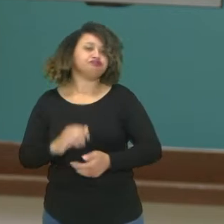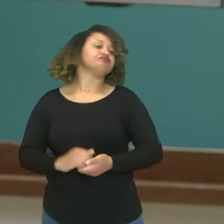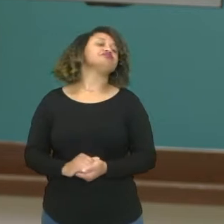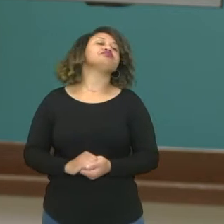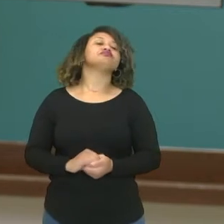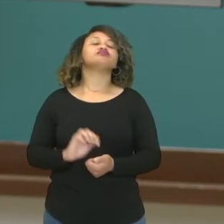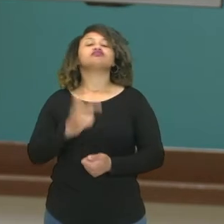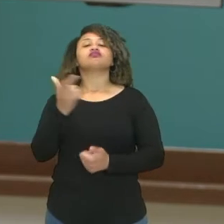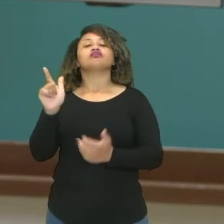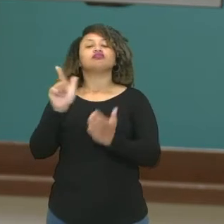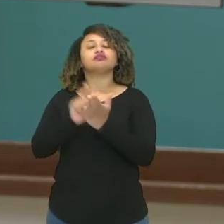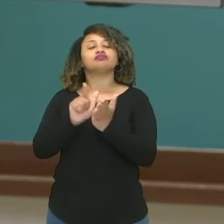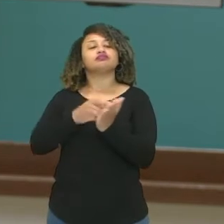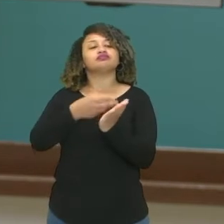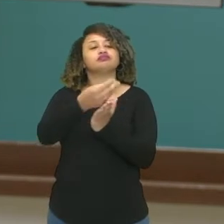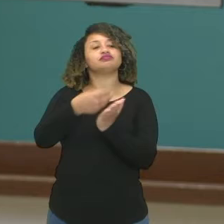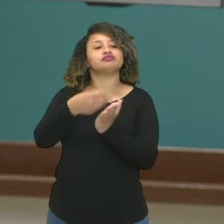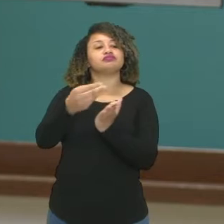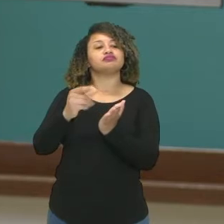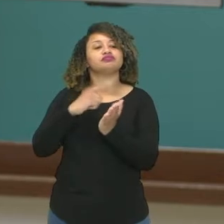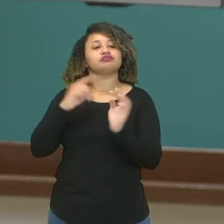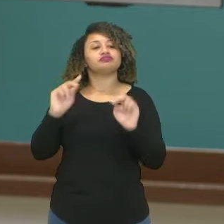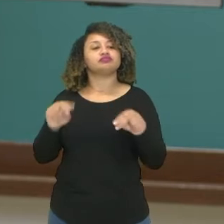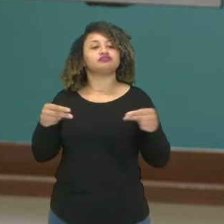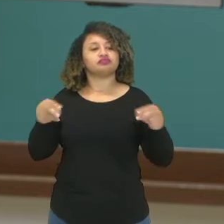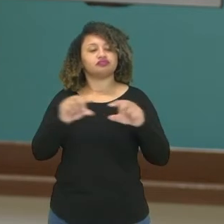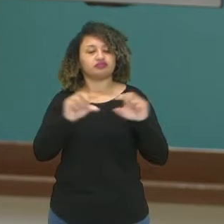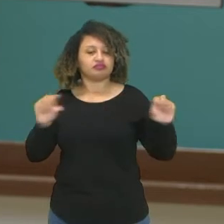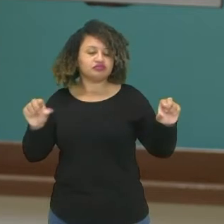Outro panfleto está disponível no